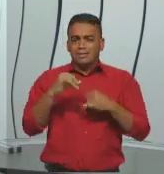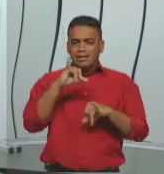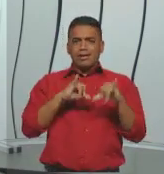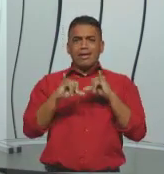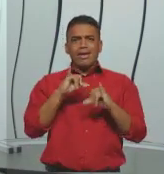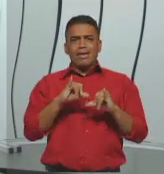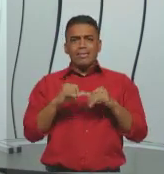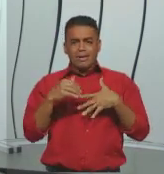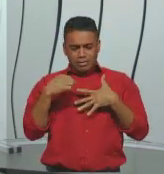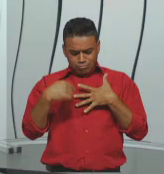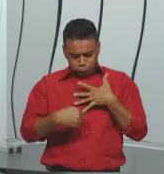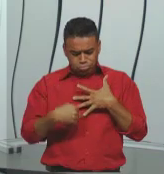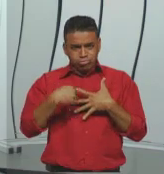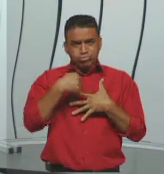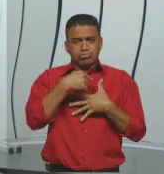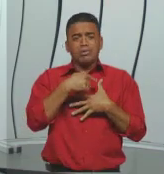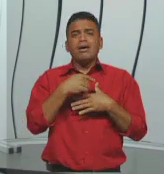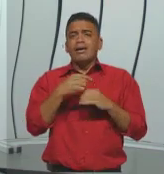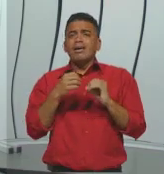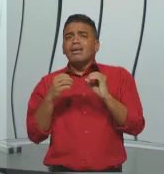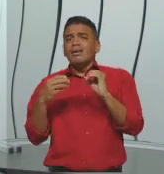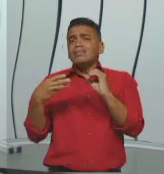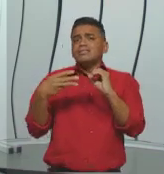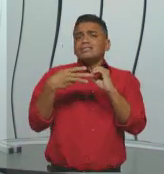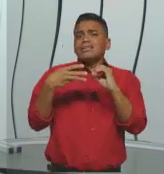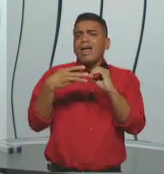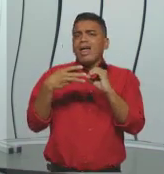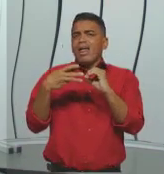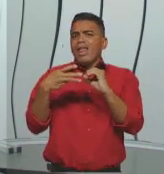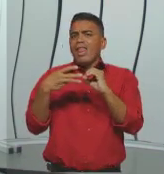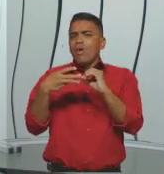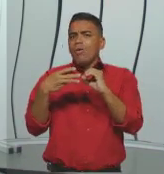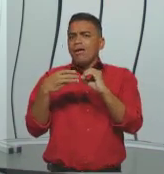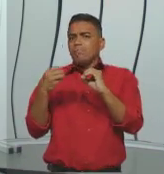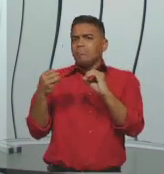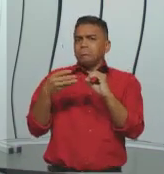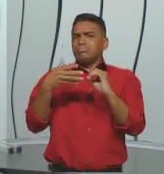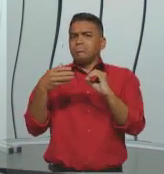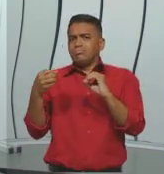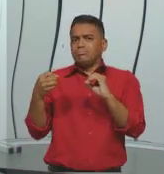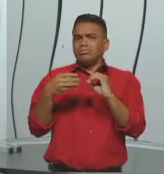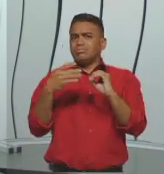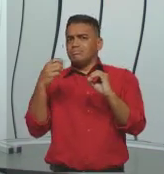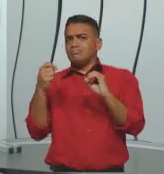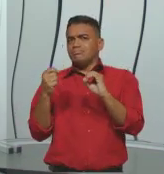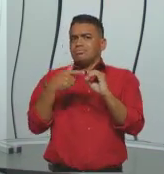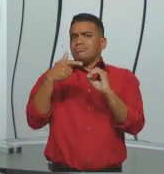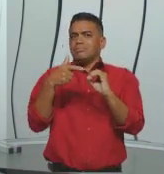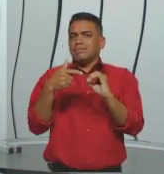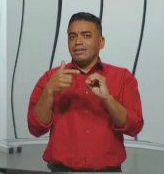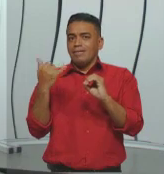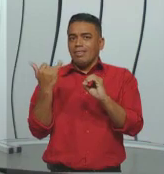levar mensagens para as células, ela consegue levar sinais para a célula.